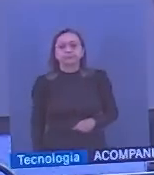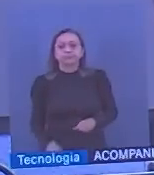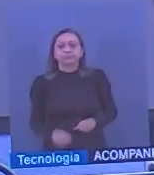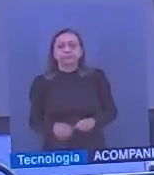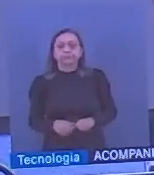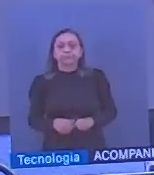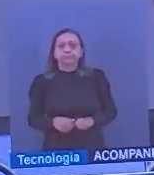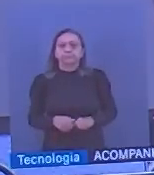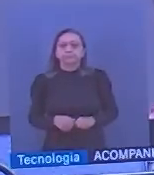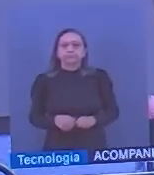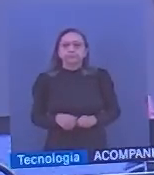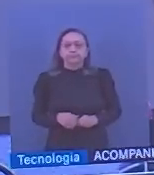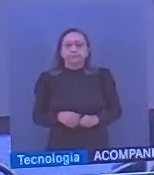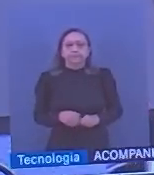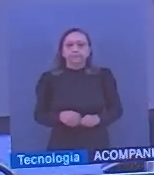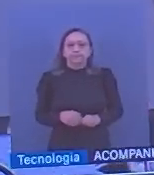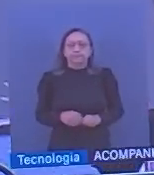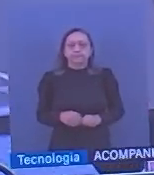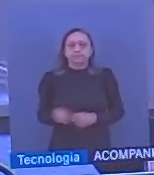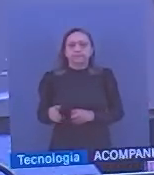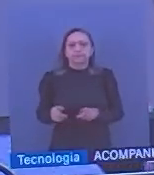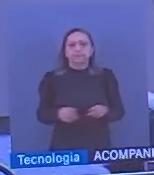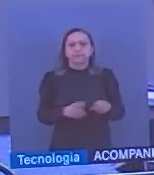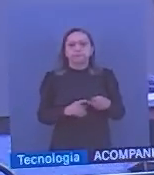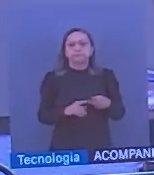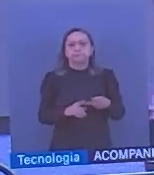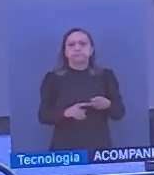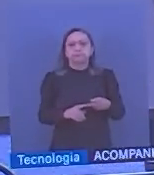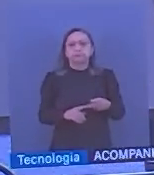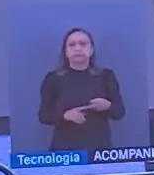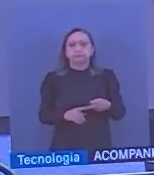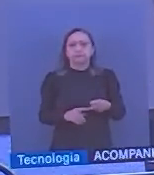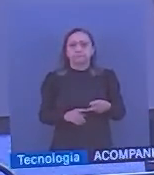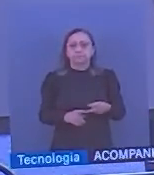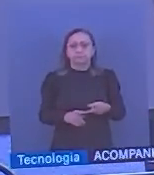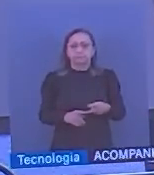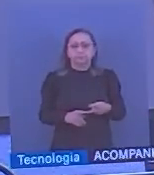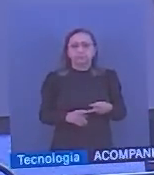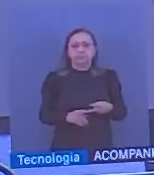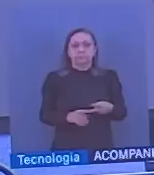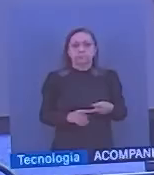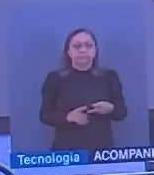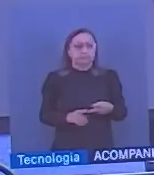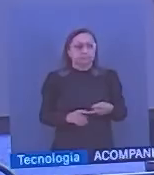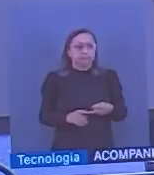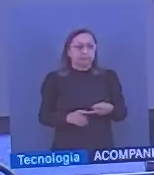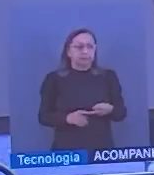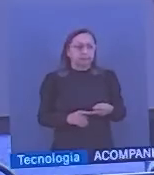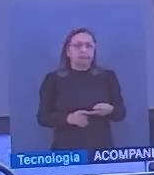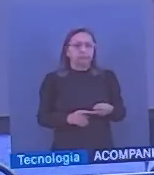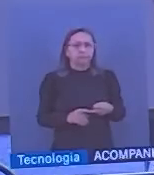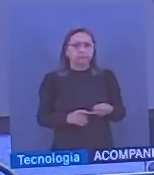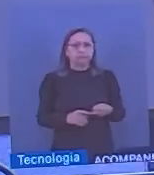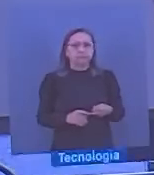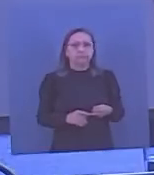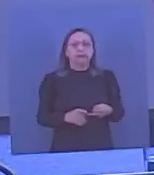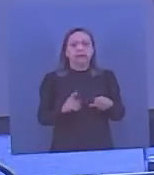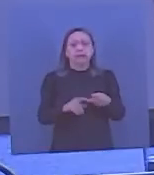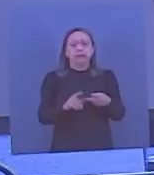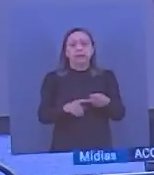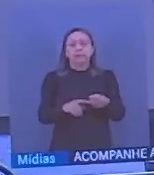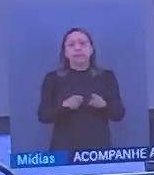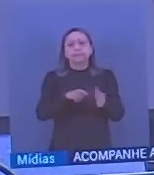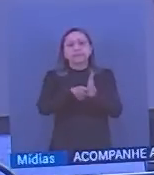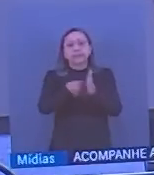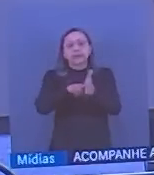dos ricos na hora de ver qual isenção que pode ou que não pode. Legisla na direção dos ricos na hora de decidir quem vai ficar